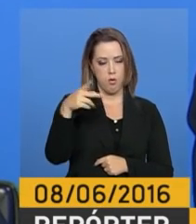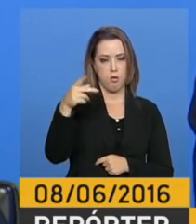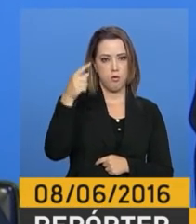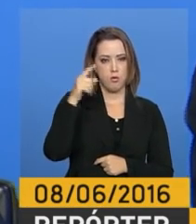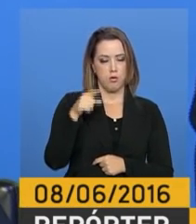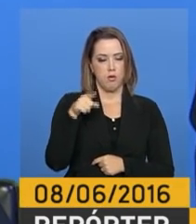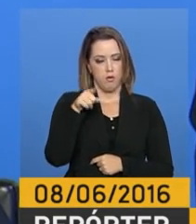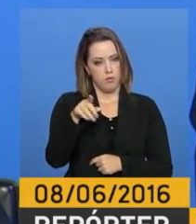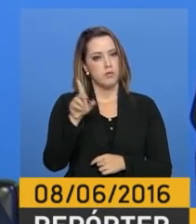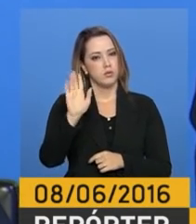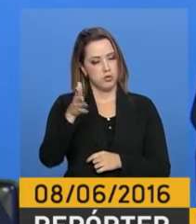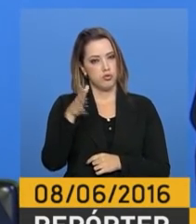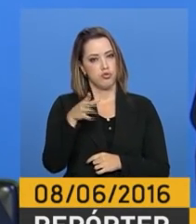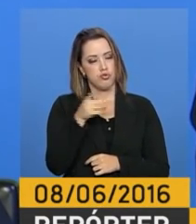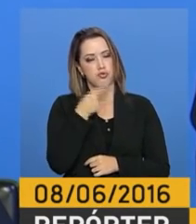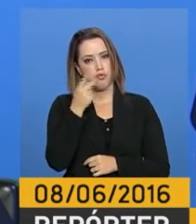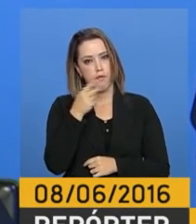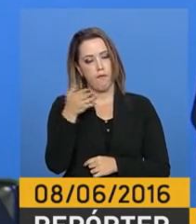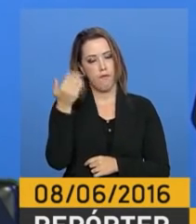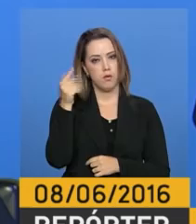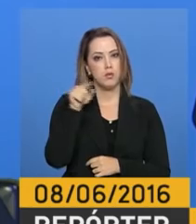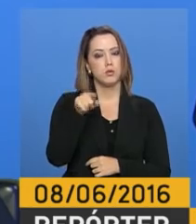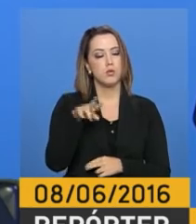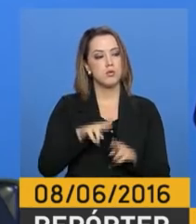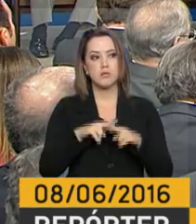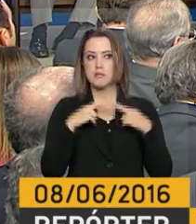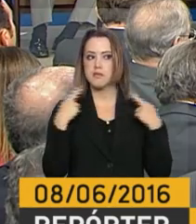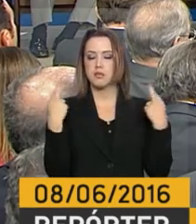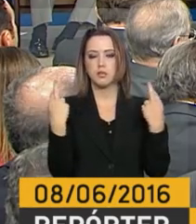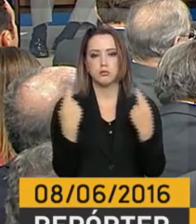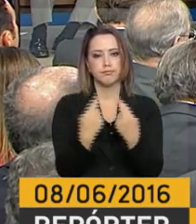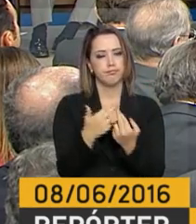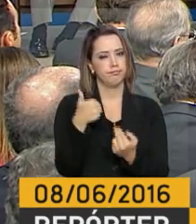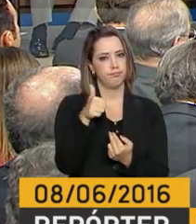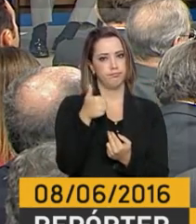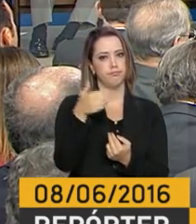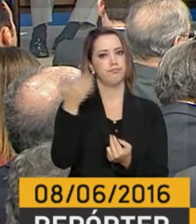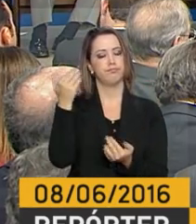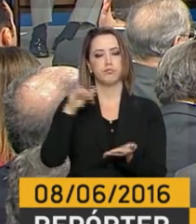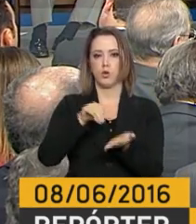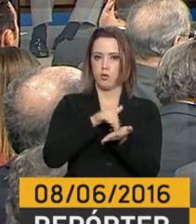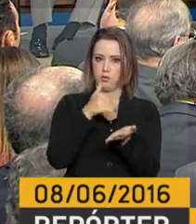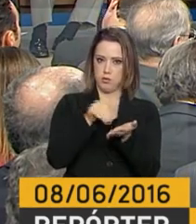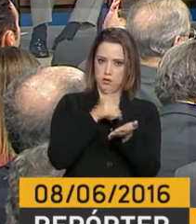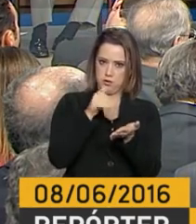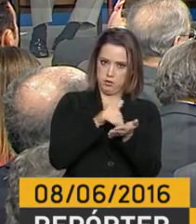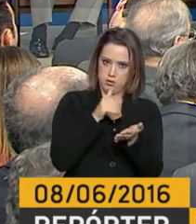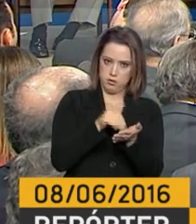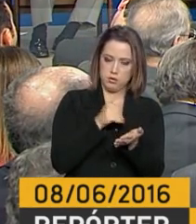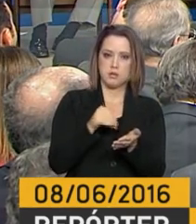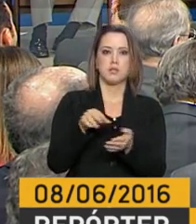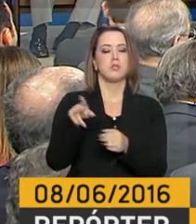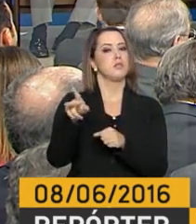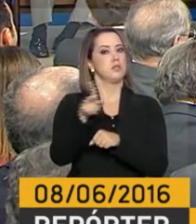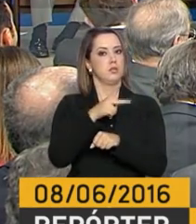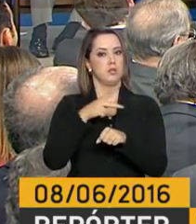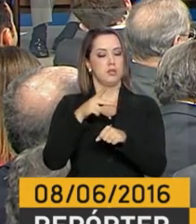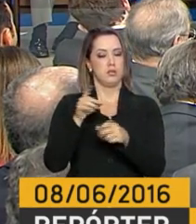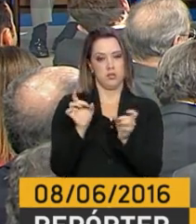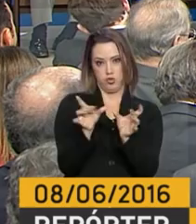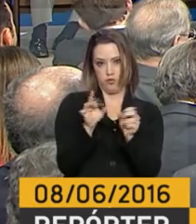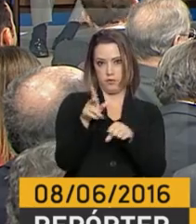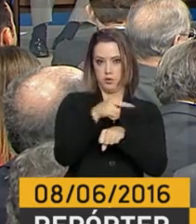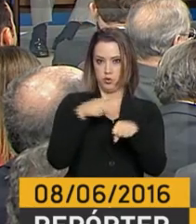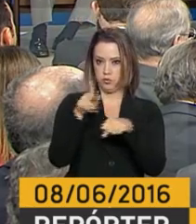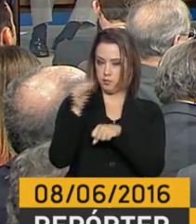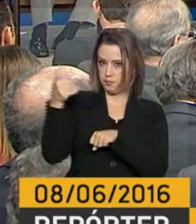vossa excelência a primeira reunião que fiz com os secretários do Ministério da indústria comércio interior e serviço disse